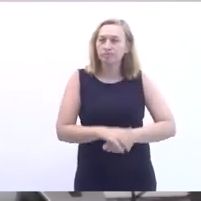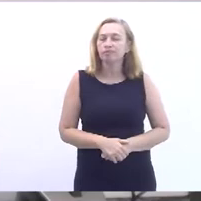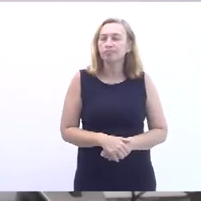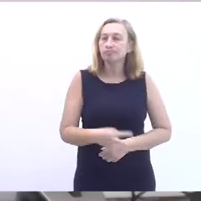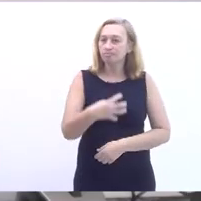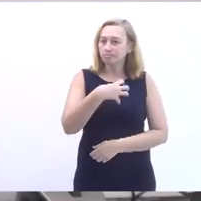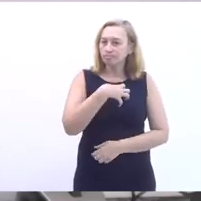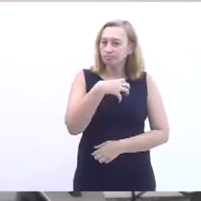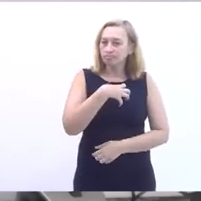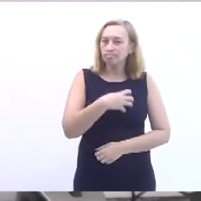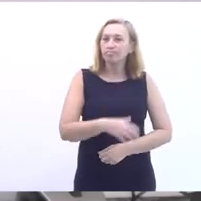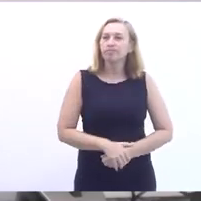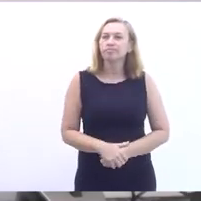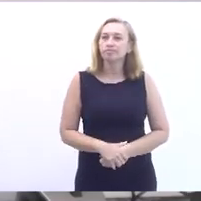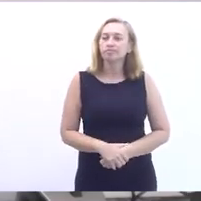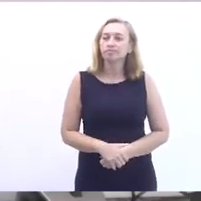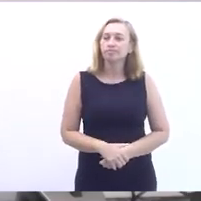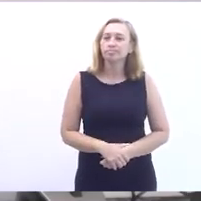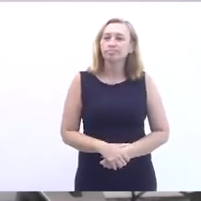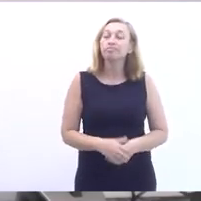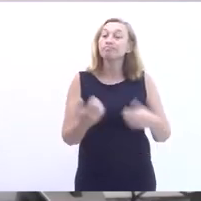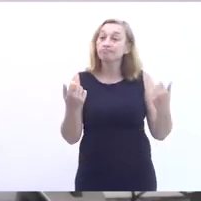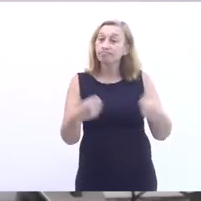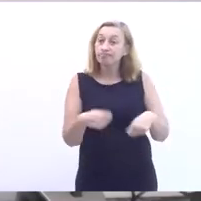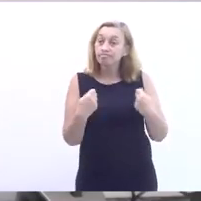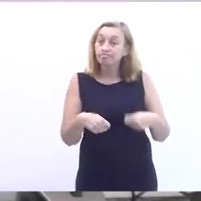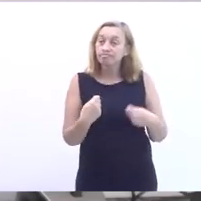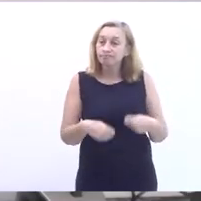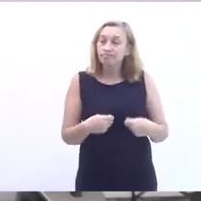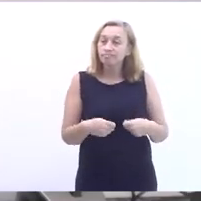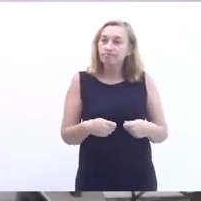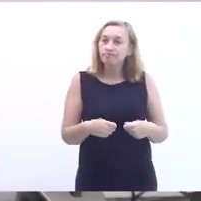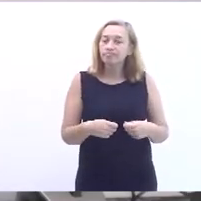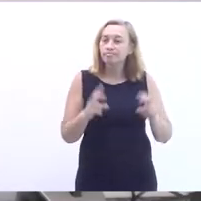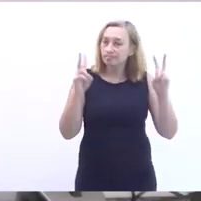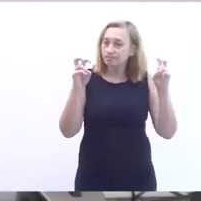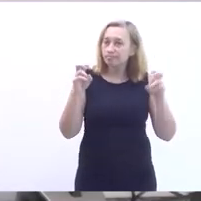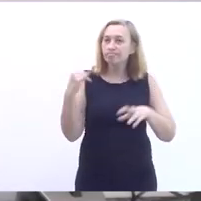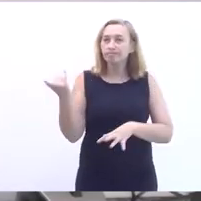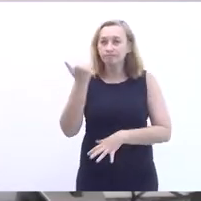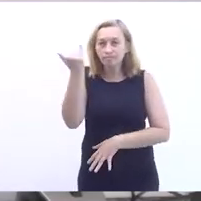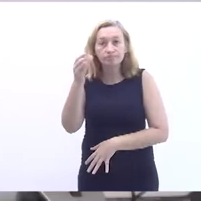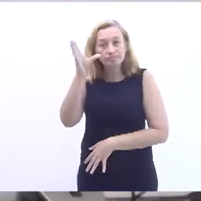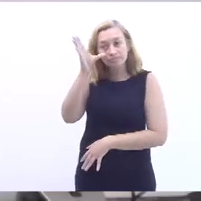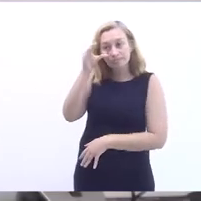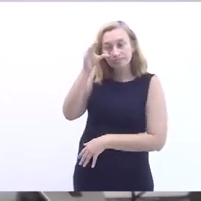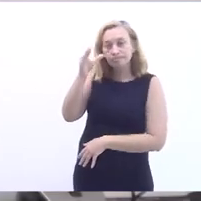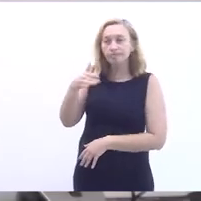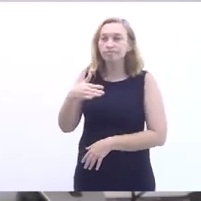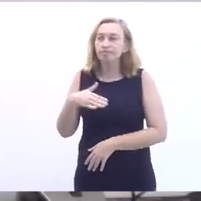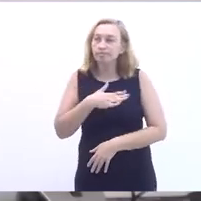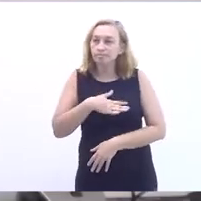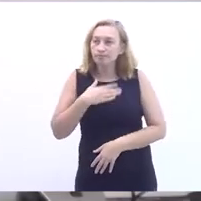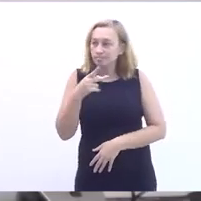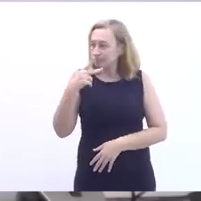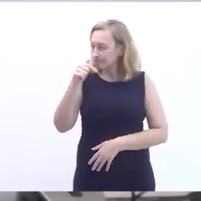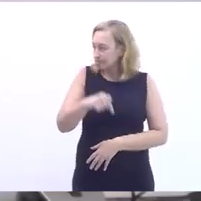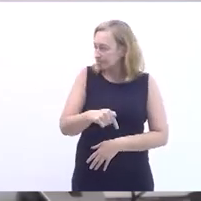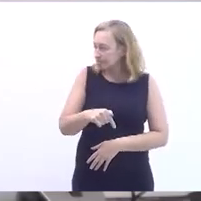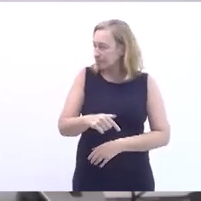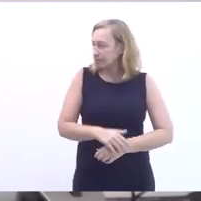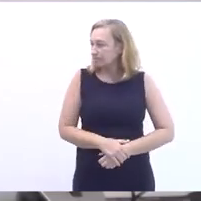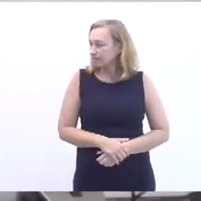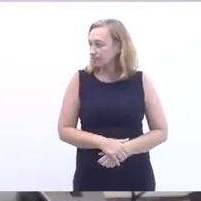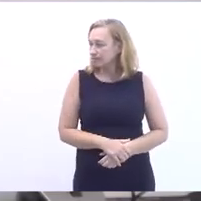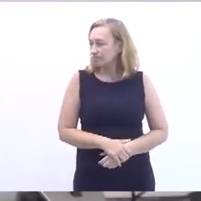nesse sentido a a gente precisa uma situação bastante interessante que gostaria de trazer aqui aí